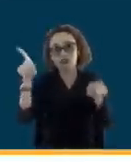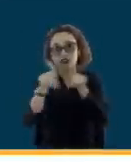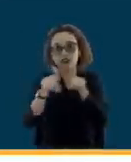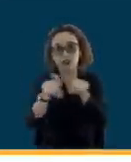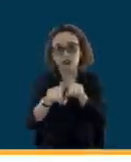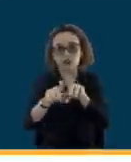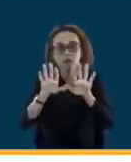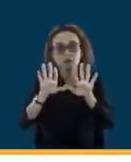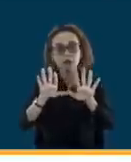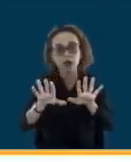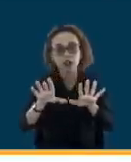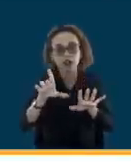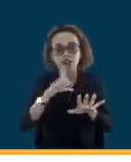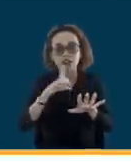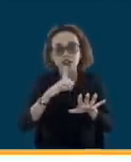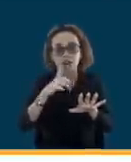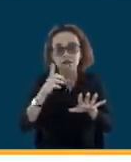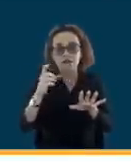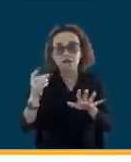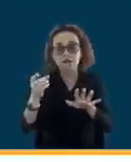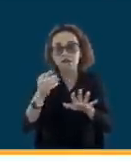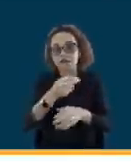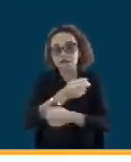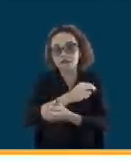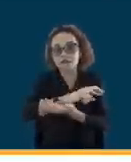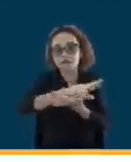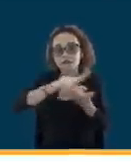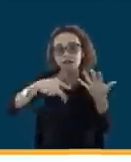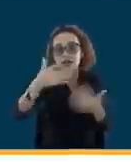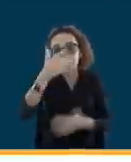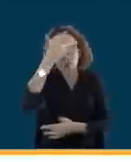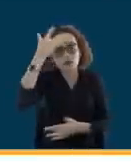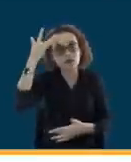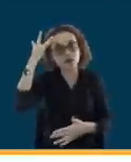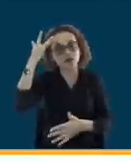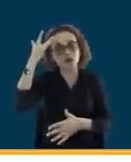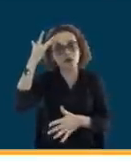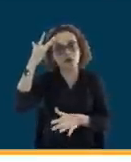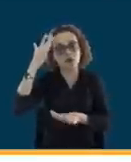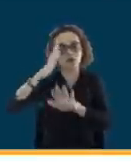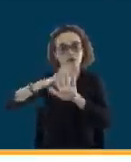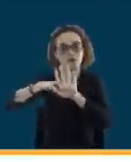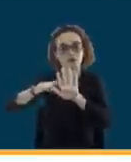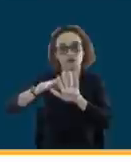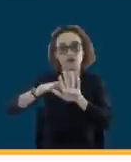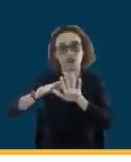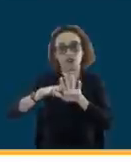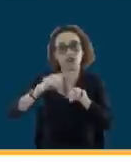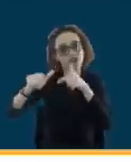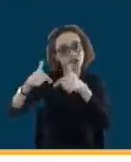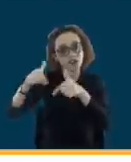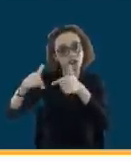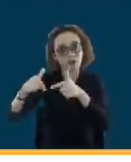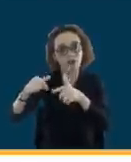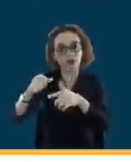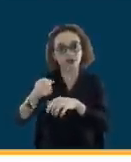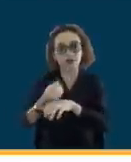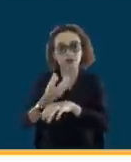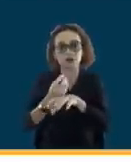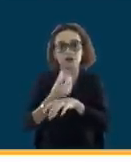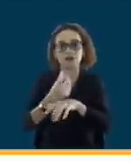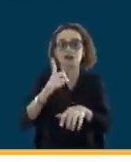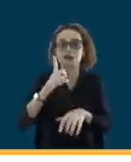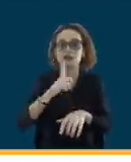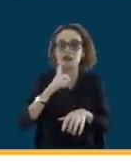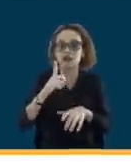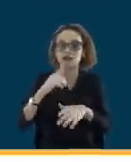um monte de gente, né, que trabalha nessa cadeia produtiva, e tem muita gente que, às vezes, isoladamente produz